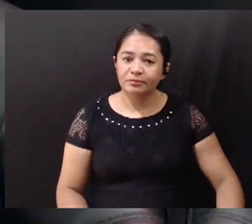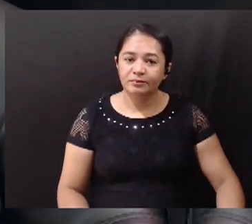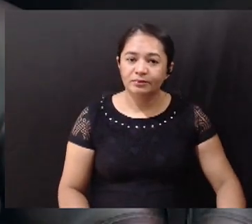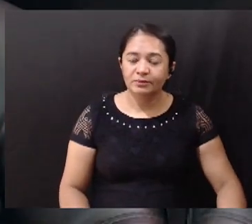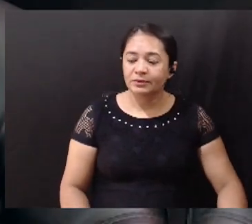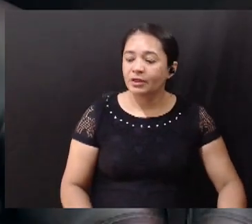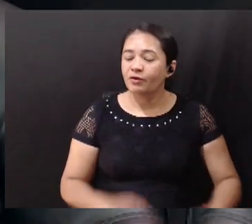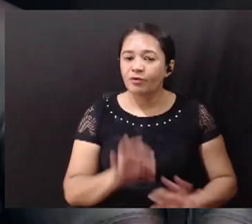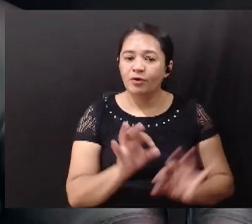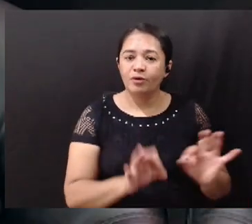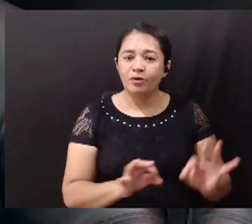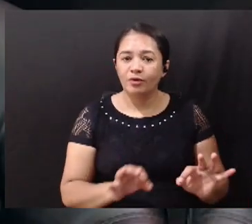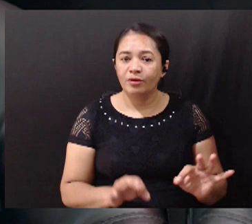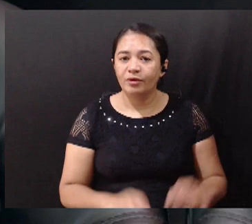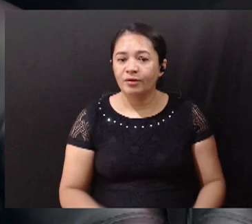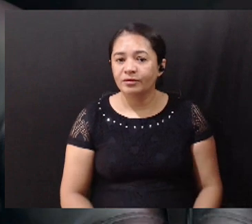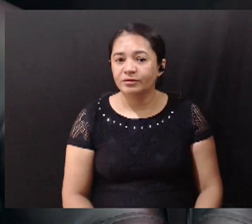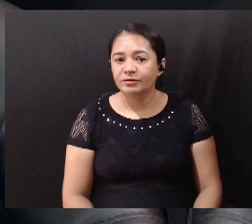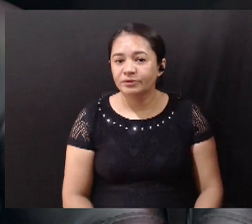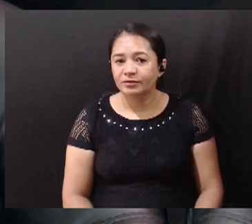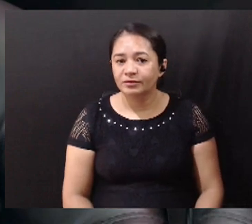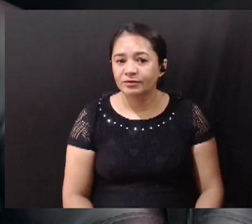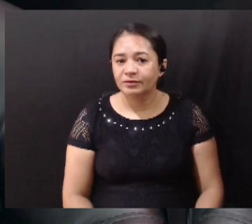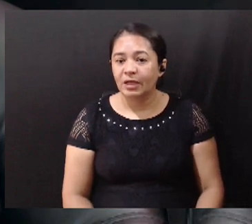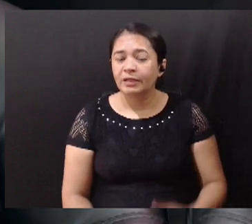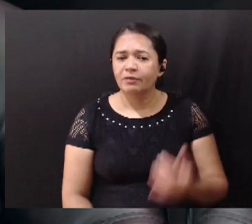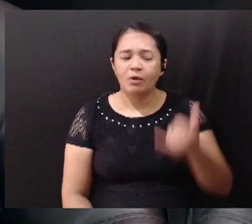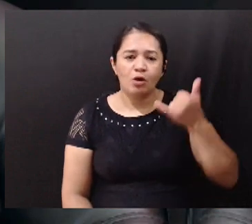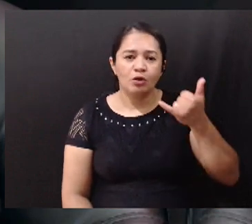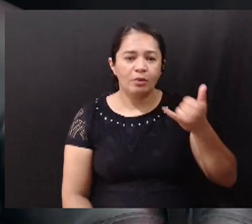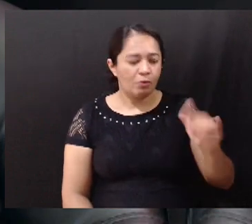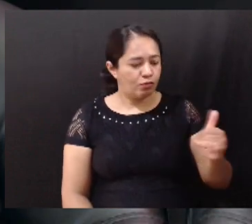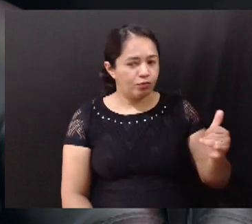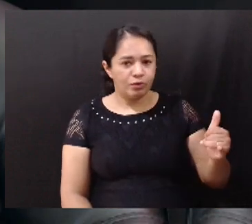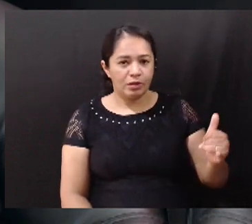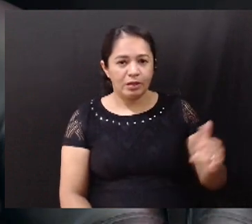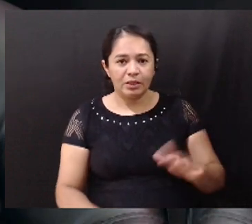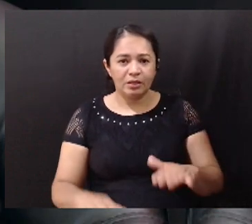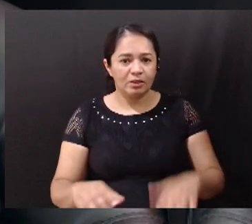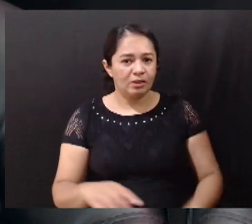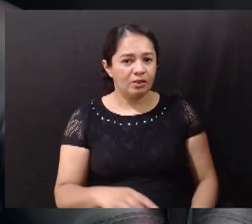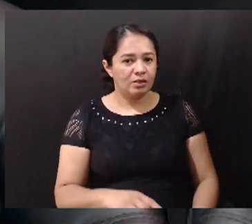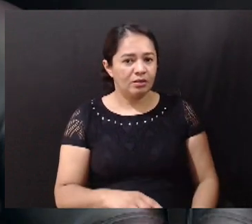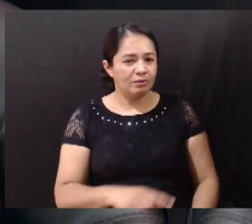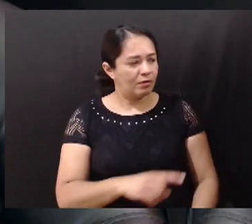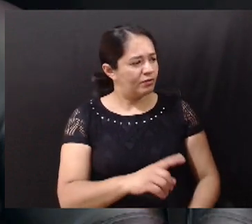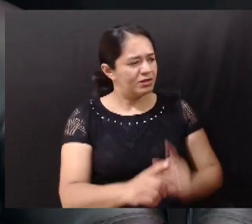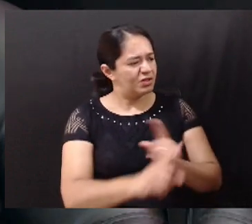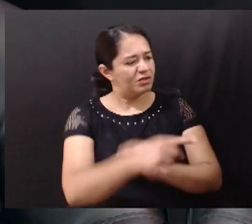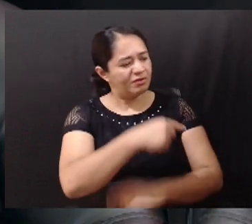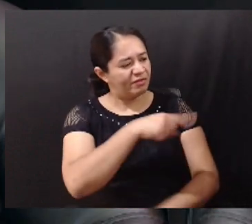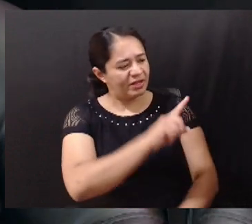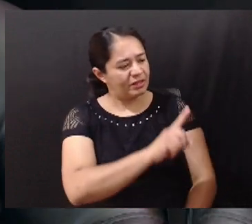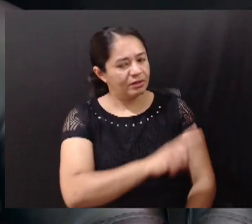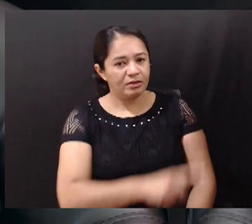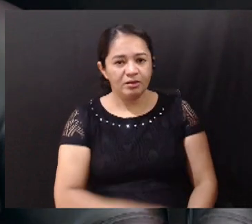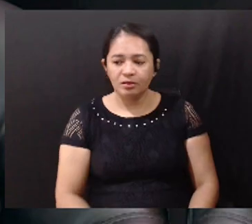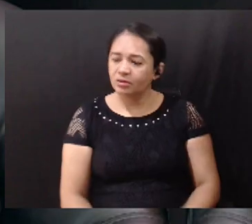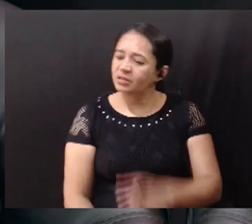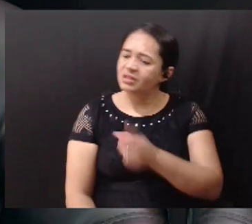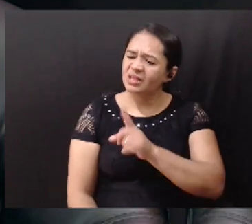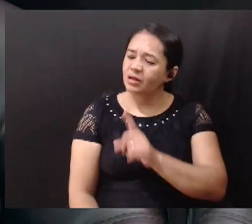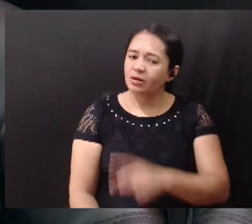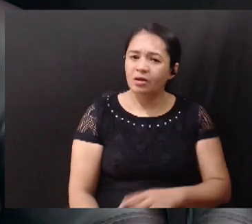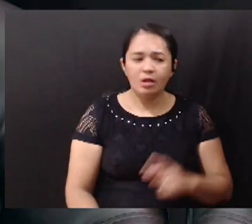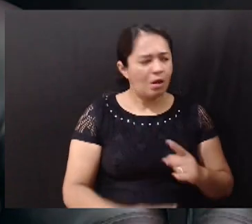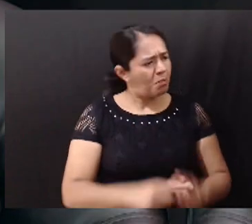um determinado momento o meu celular tocou. A criança virou para mim e falou assim: mas você não vai atender? Eu falei: não. Aí ele: por que não?